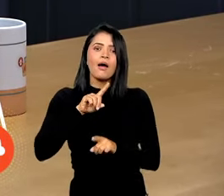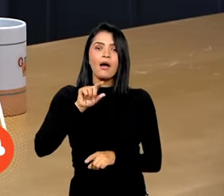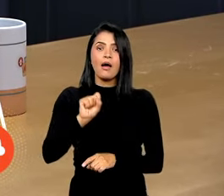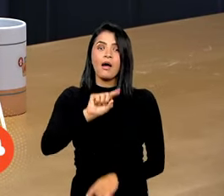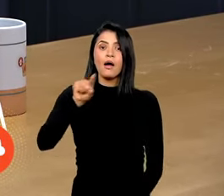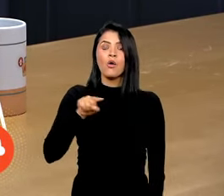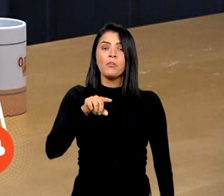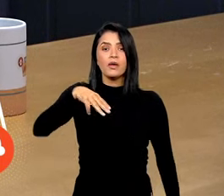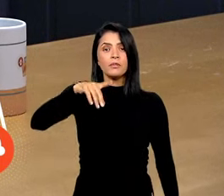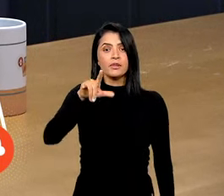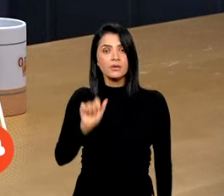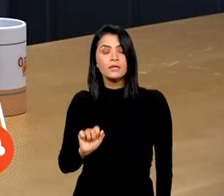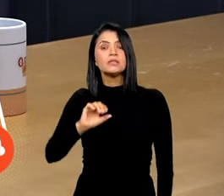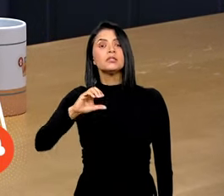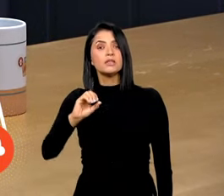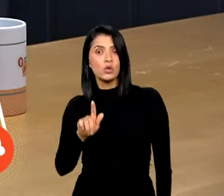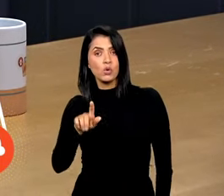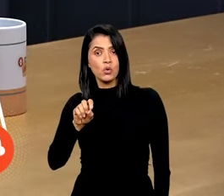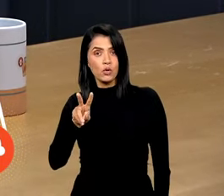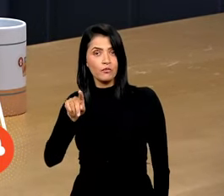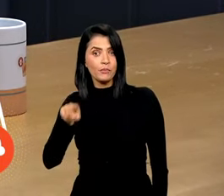@mds.gov.br. E pelo YouTube, no